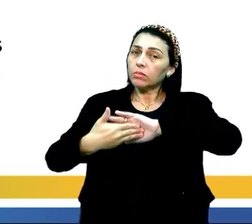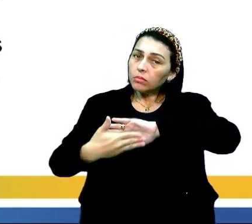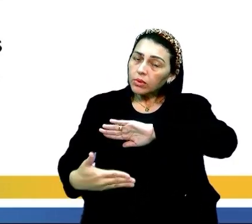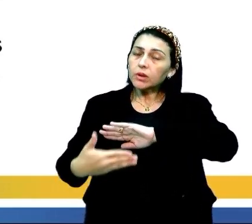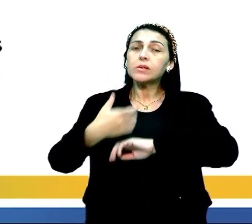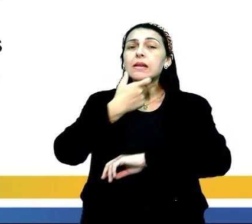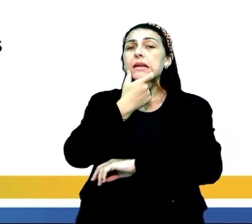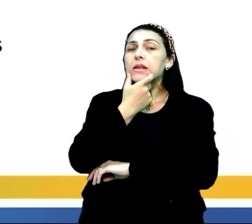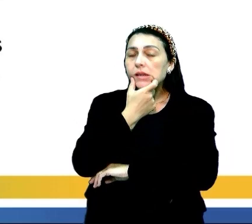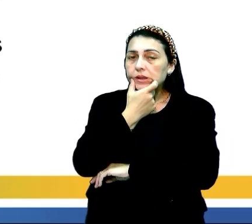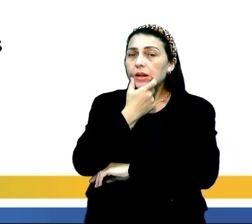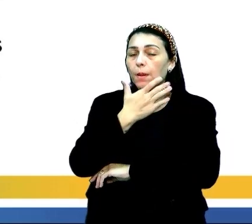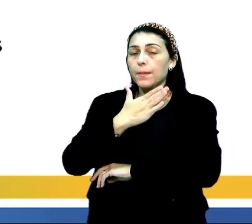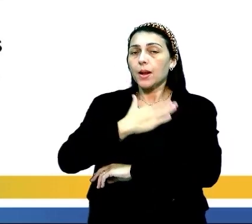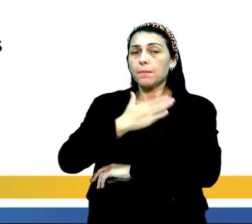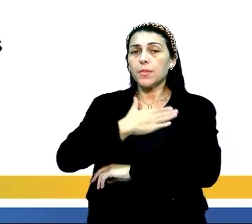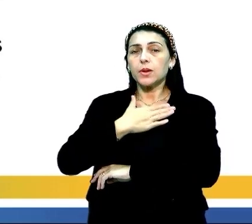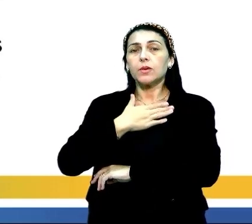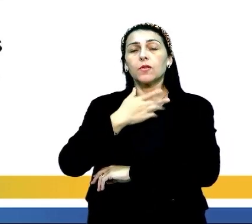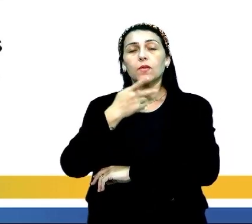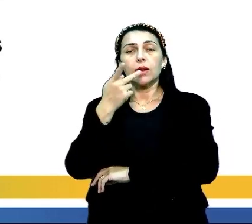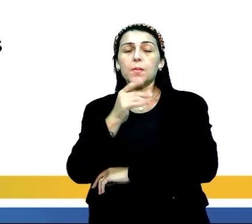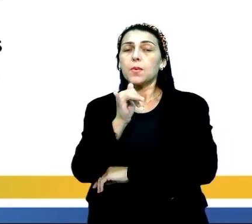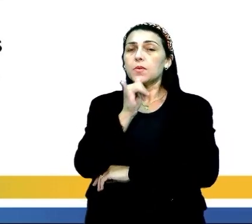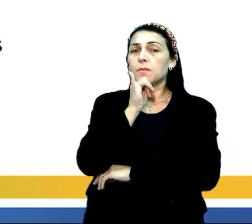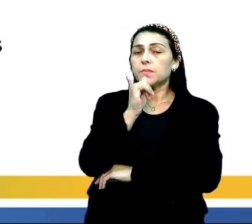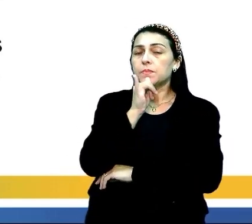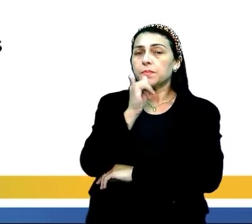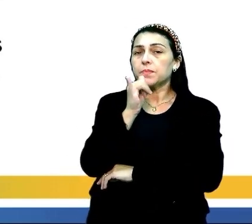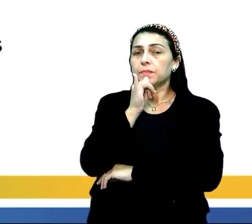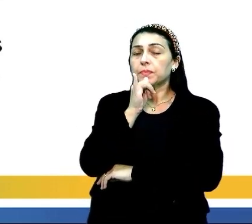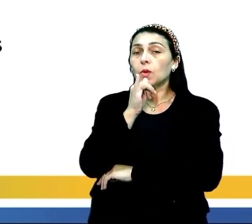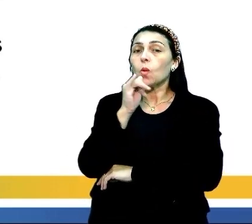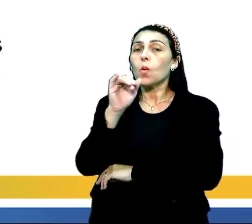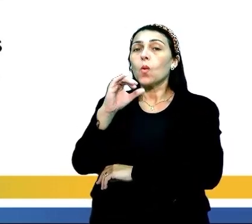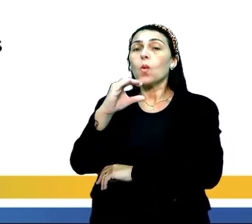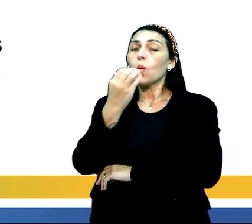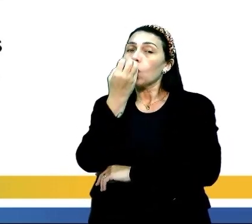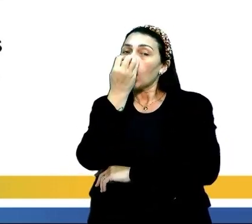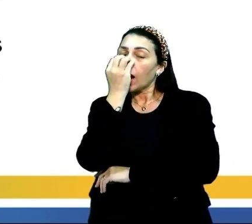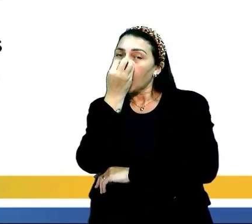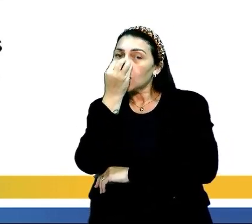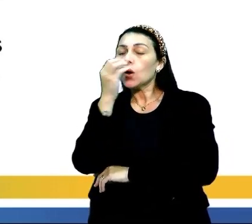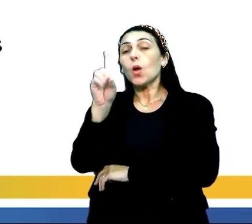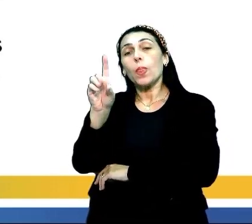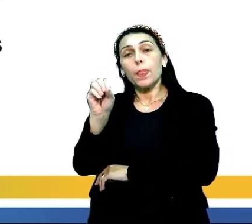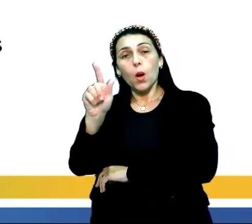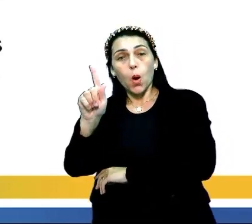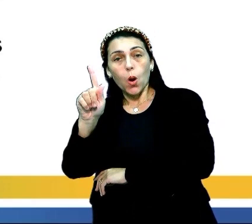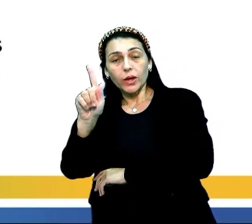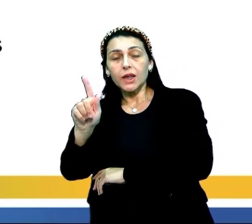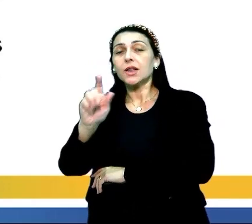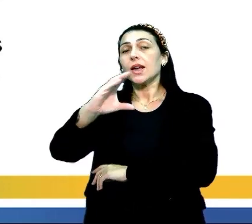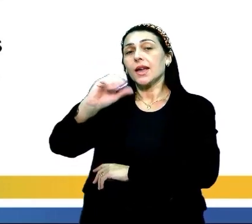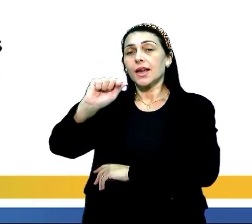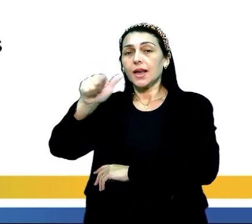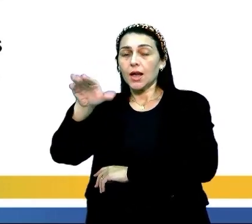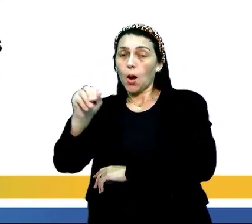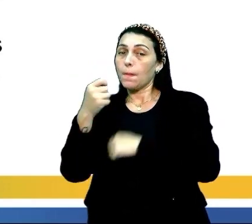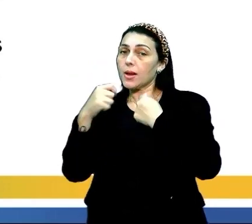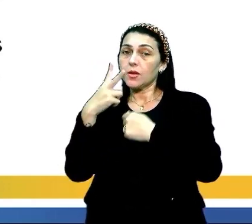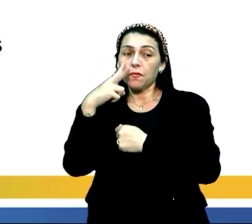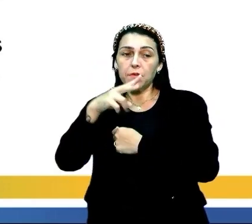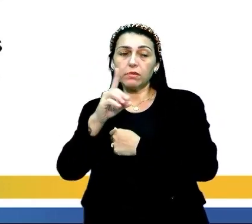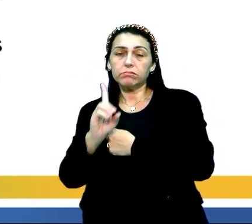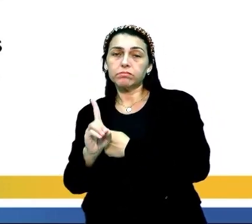língua inglesa. Para mim poder chamar, por exemplo, um dog em inglês de cão, eu preciso ver que alguém se